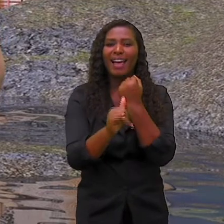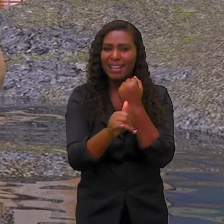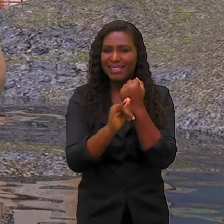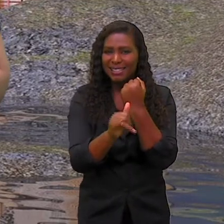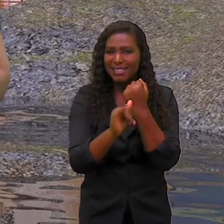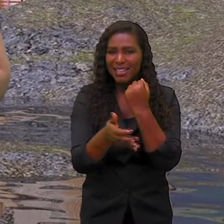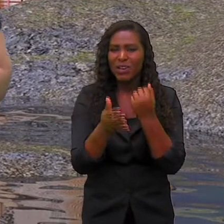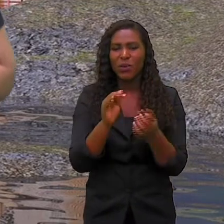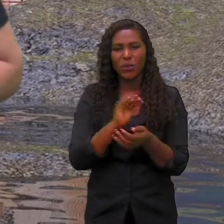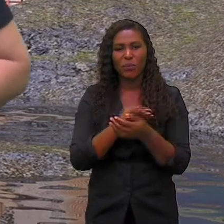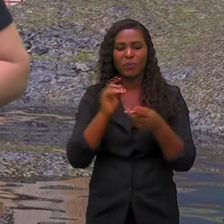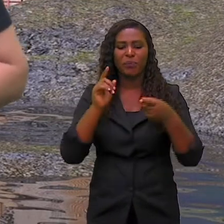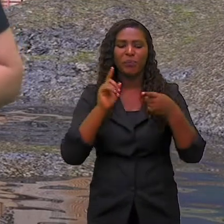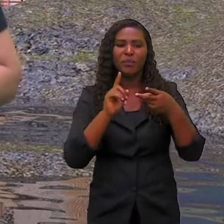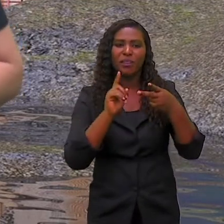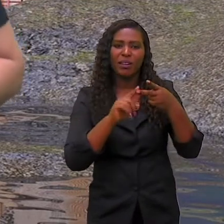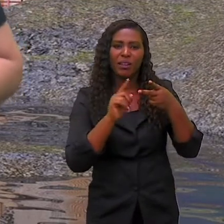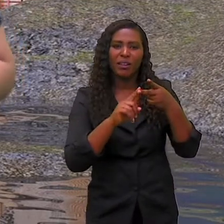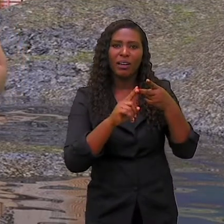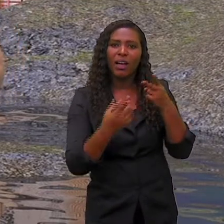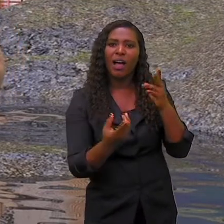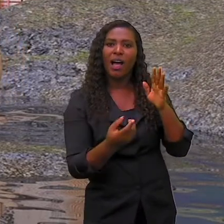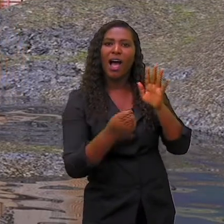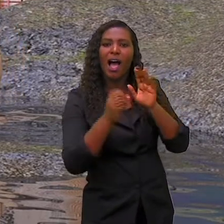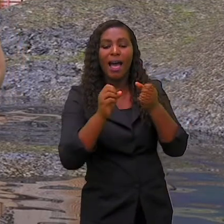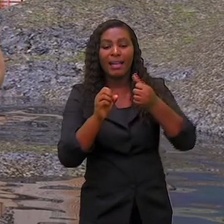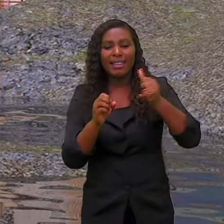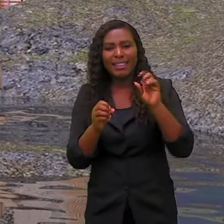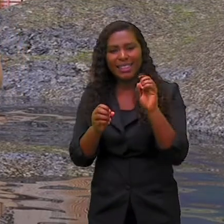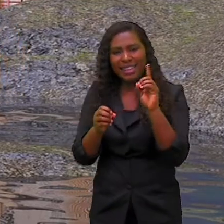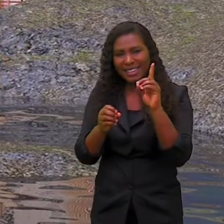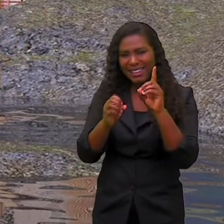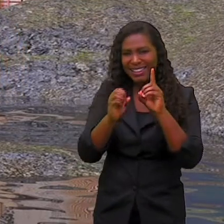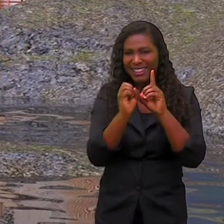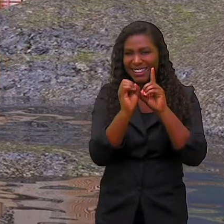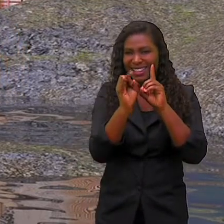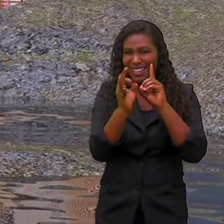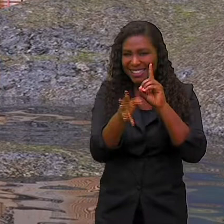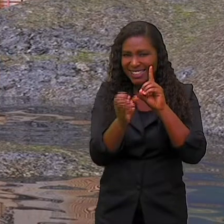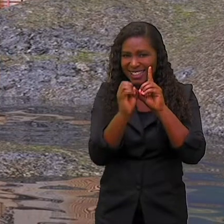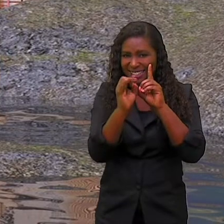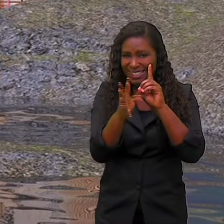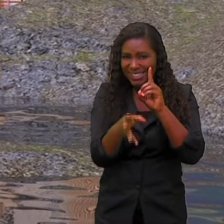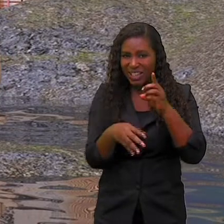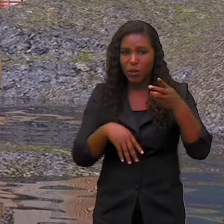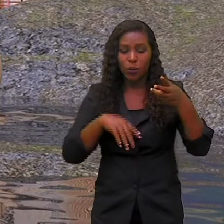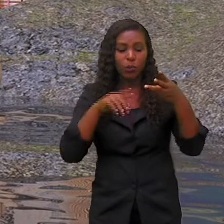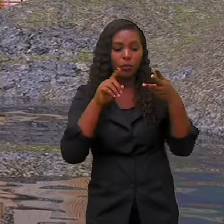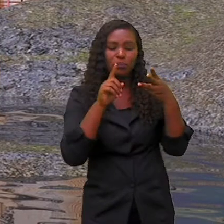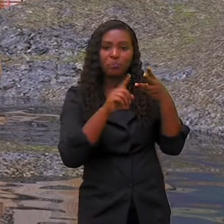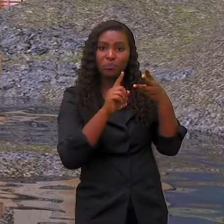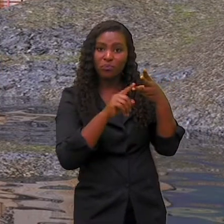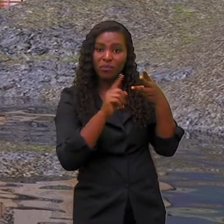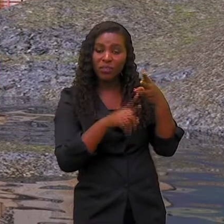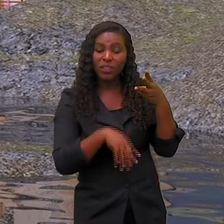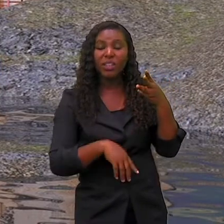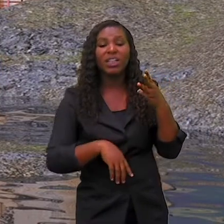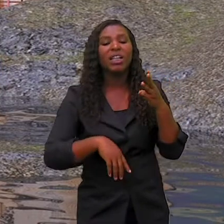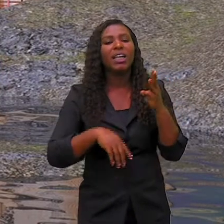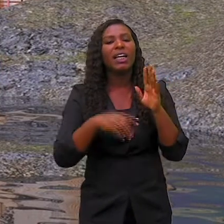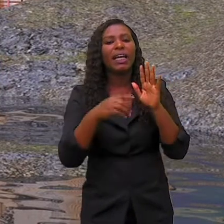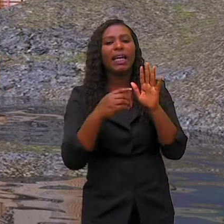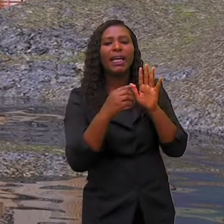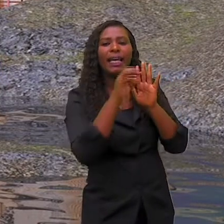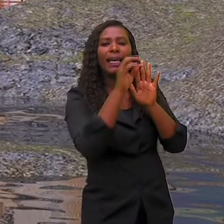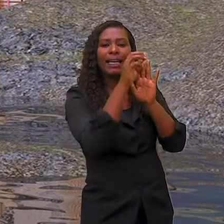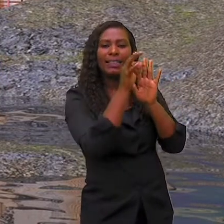começar, a descrição, a dissertação, a injunção, que é uma ordem, e esses aí são os tipos textuais